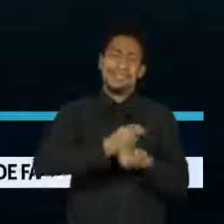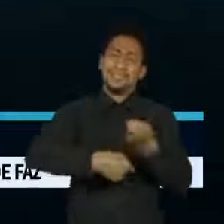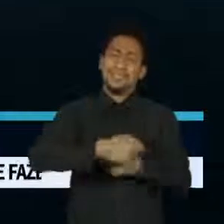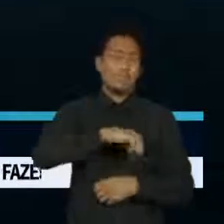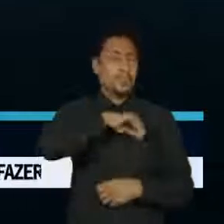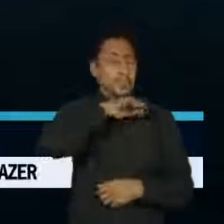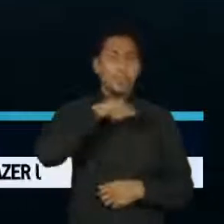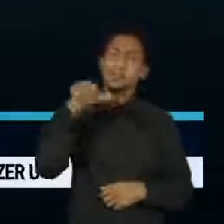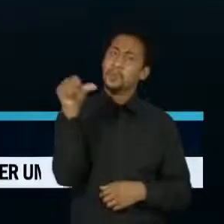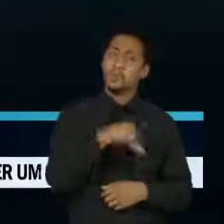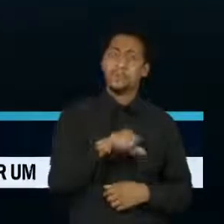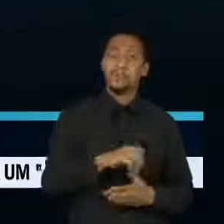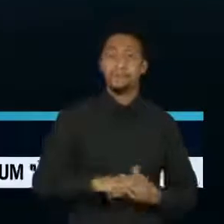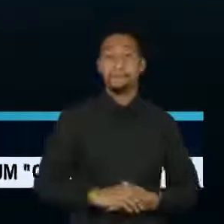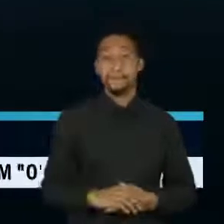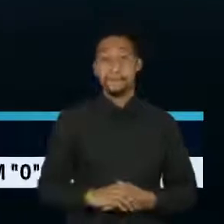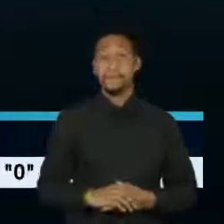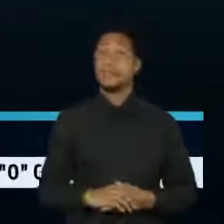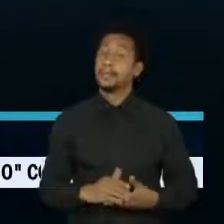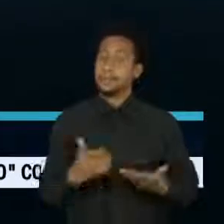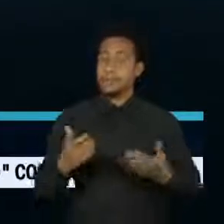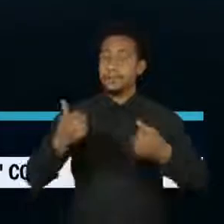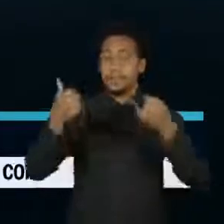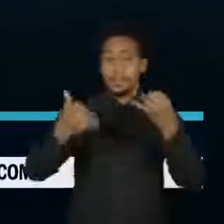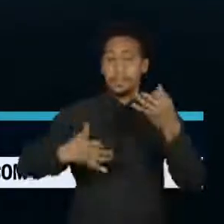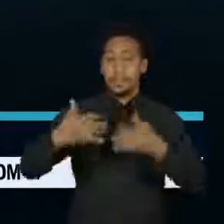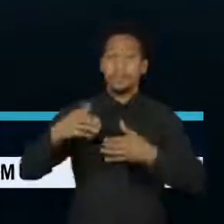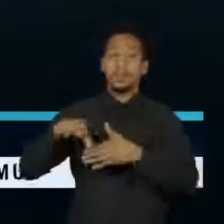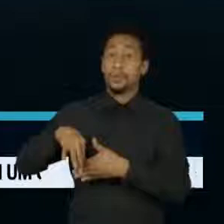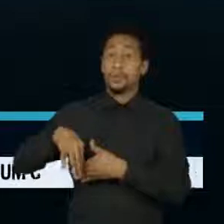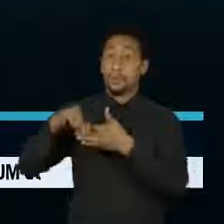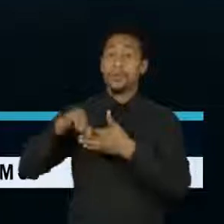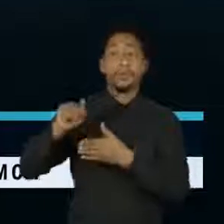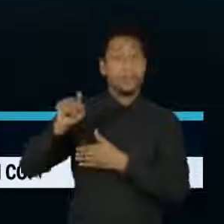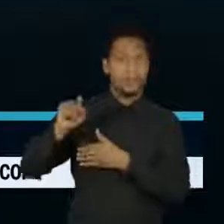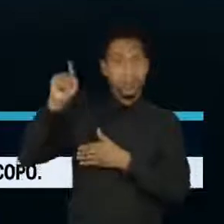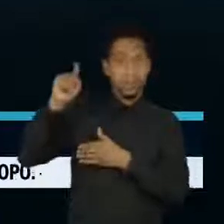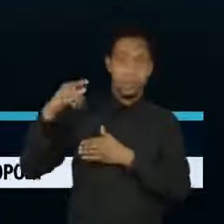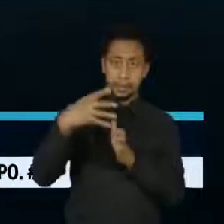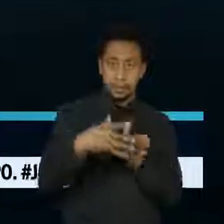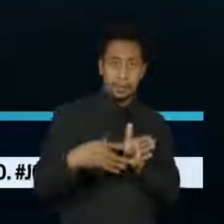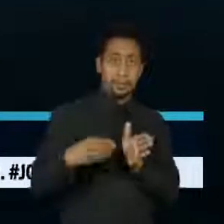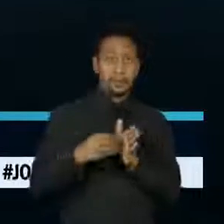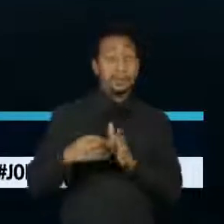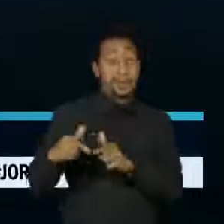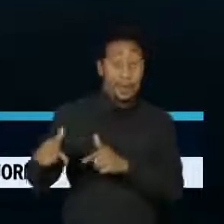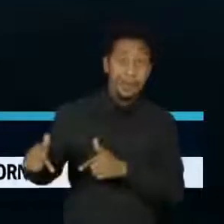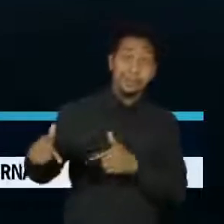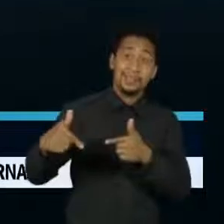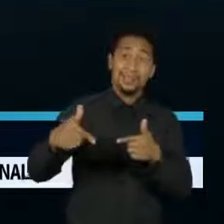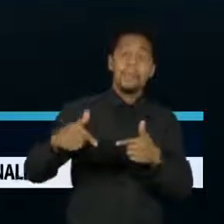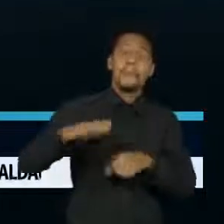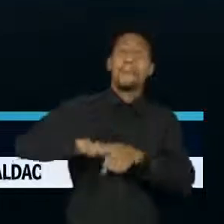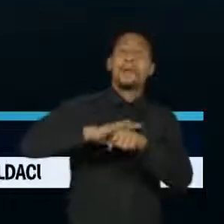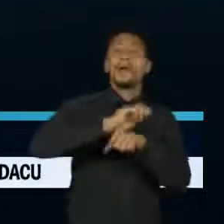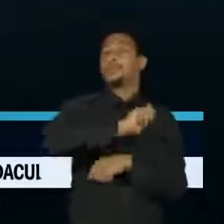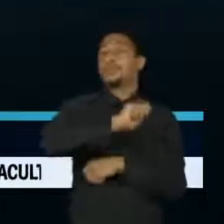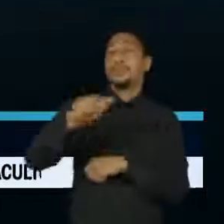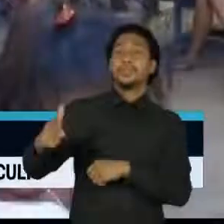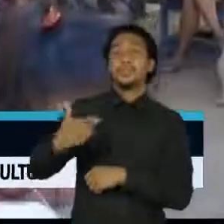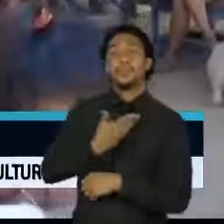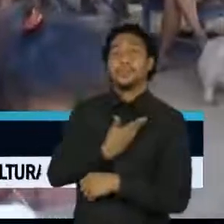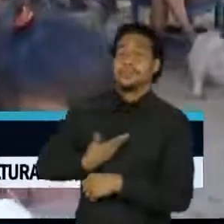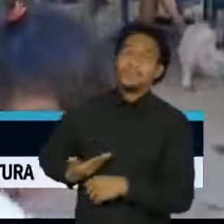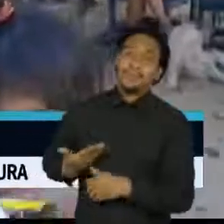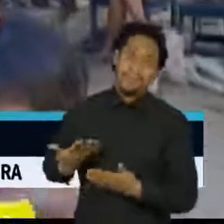De acordo com a ONG, esses líderes na Amazônia suprem o relaxamento dos órgãos federais no combate ao